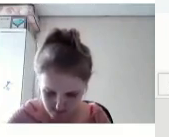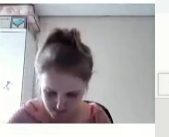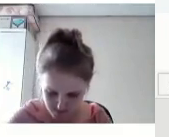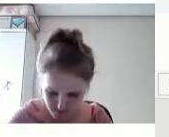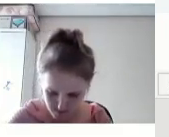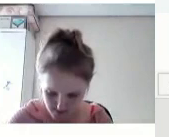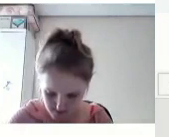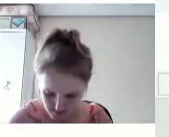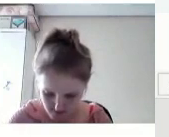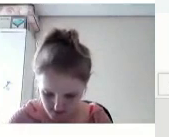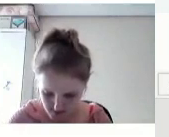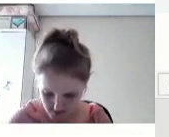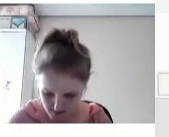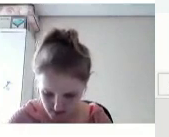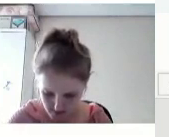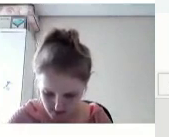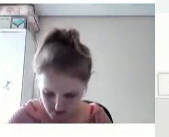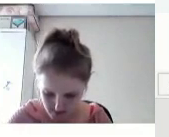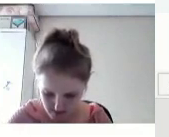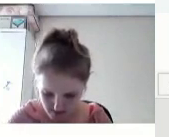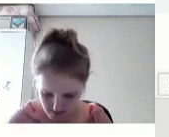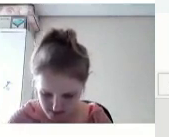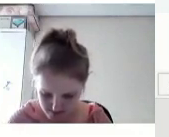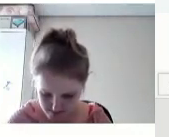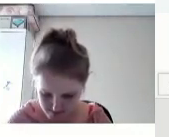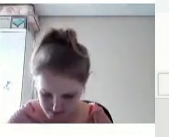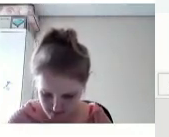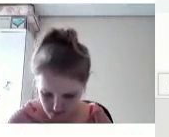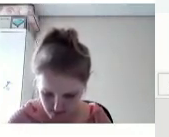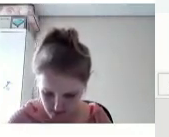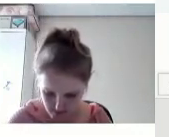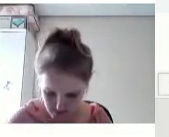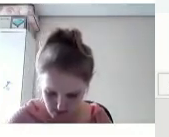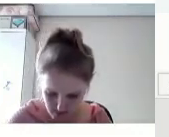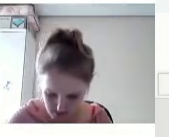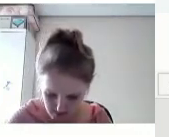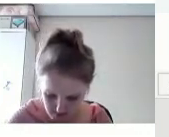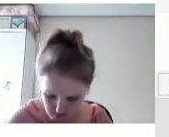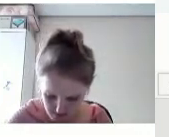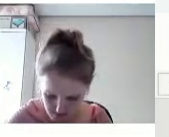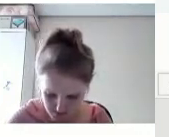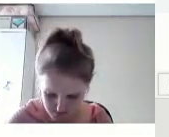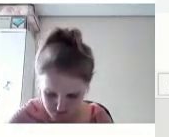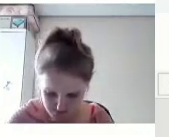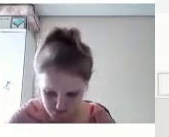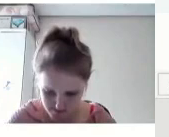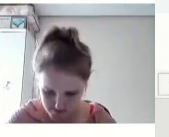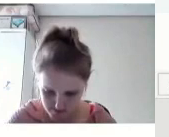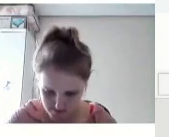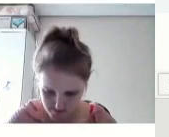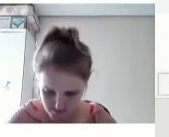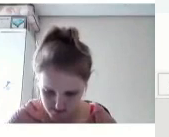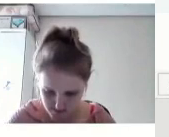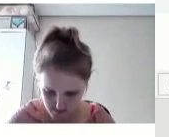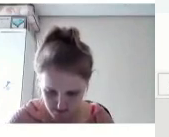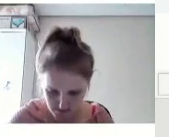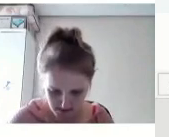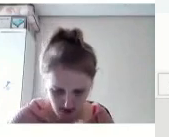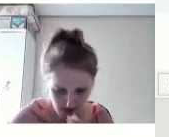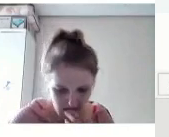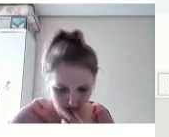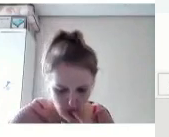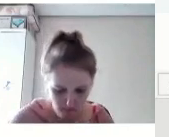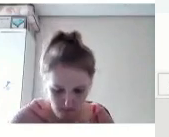lagrangiana, certo? Comparando esta equação com esta, a gente consegue identificar, comparando esta equação com